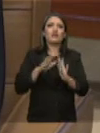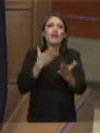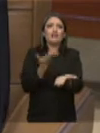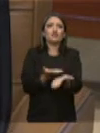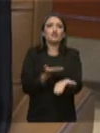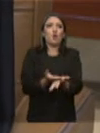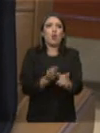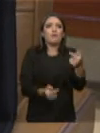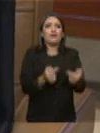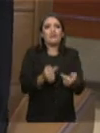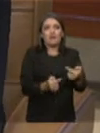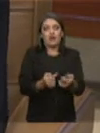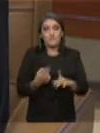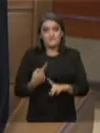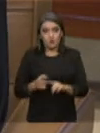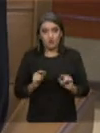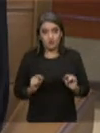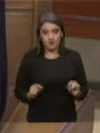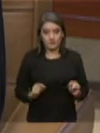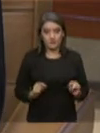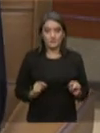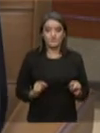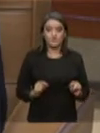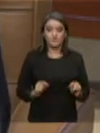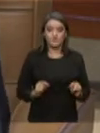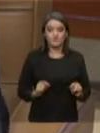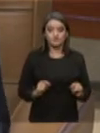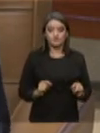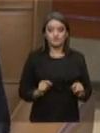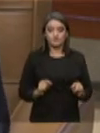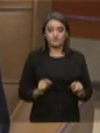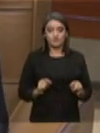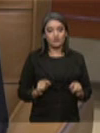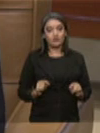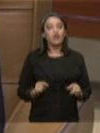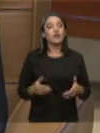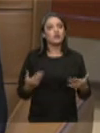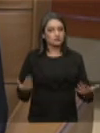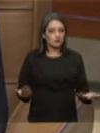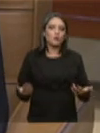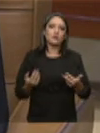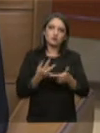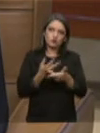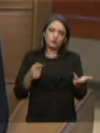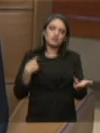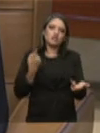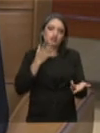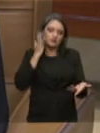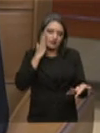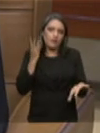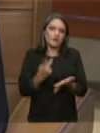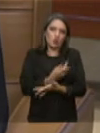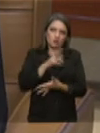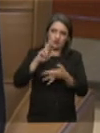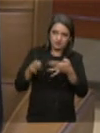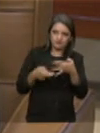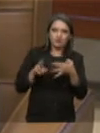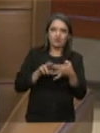se, de fato, e com as vicissitudes que a gente sabe que perpassam o recurso